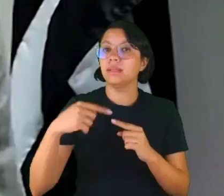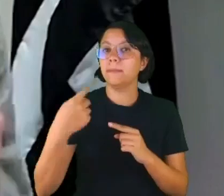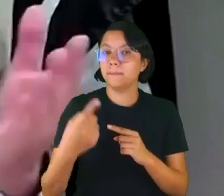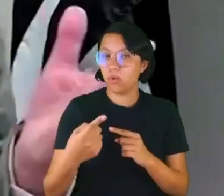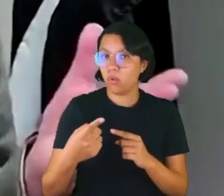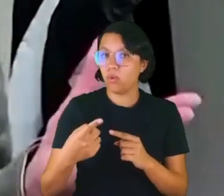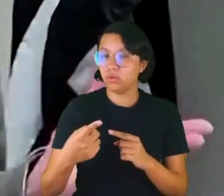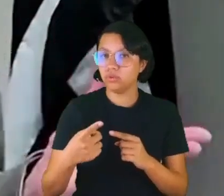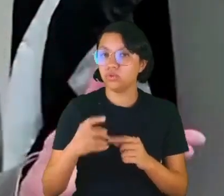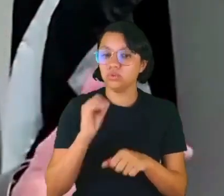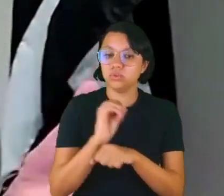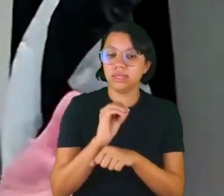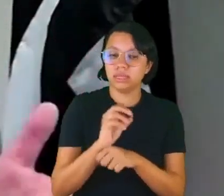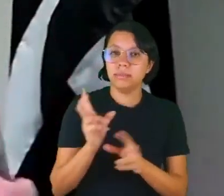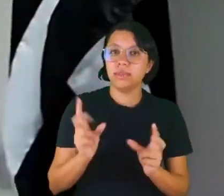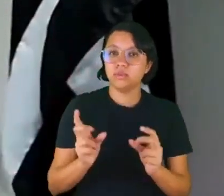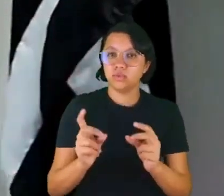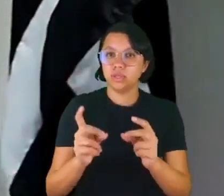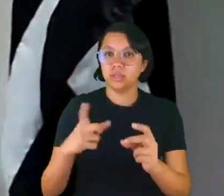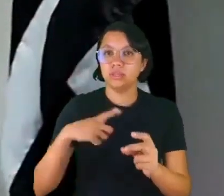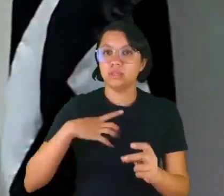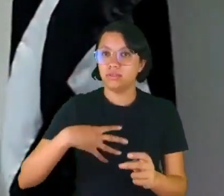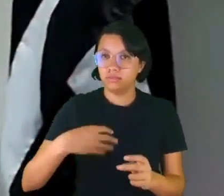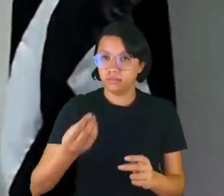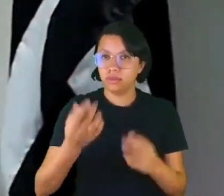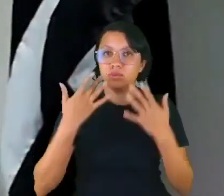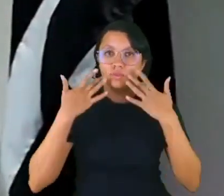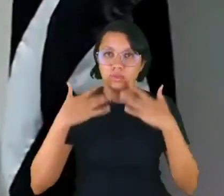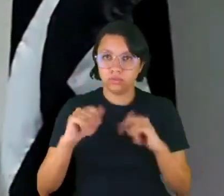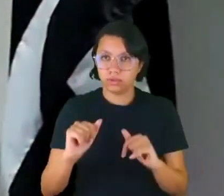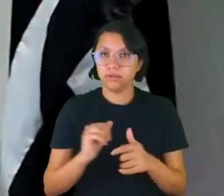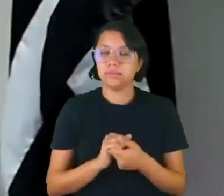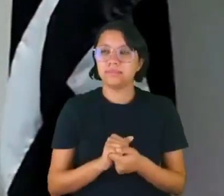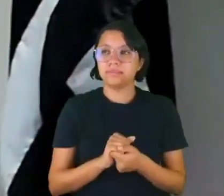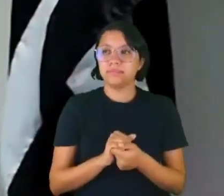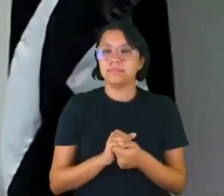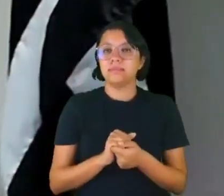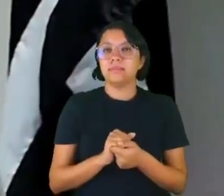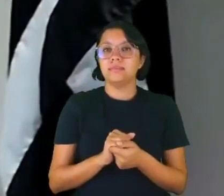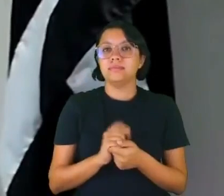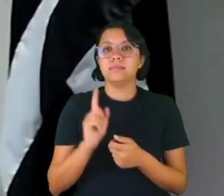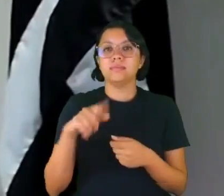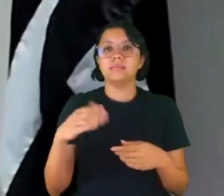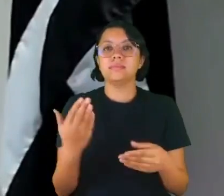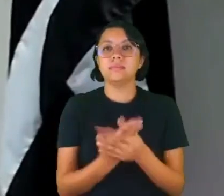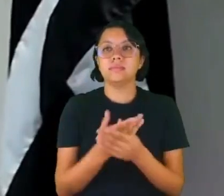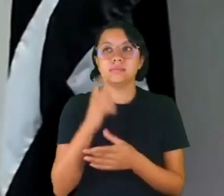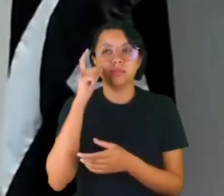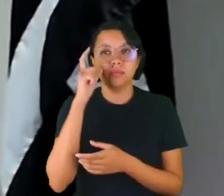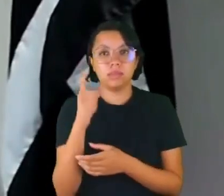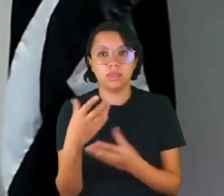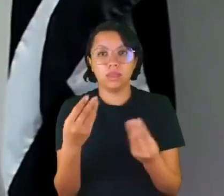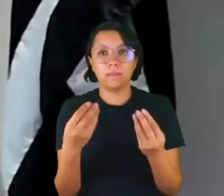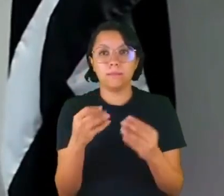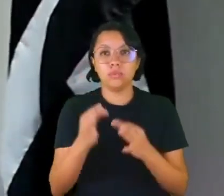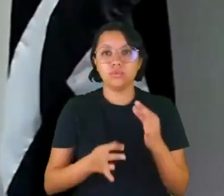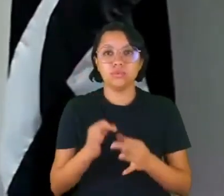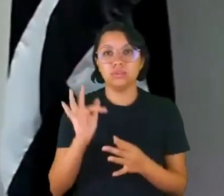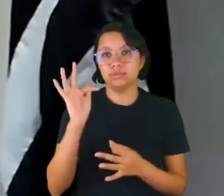É um caso que interessa muito à Justiça Federal, que é o superendividamento e a presença da Caixa Econômica